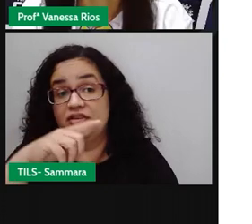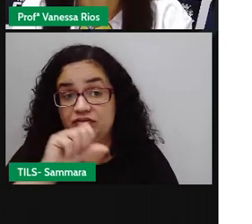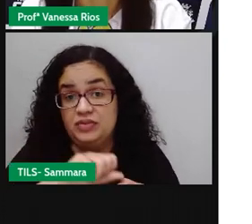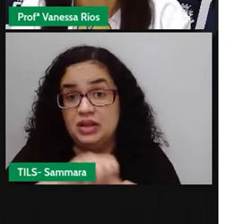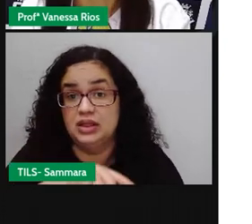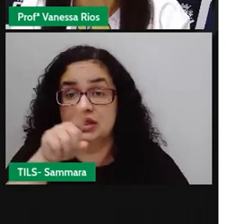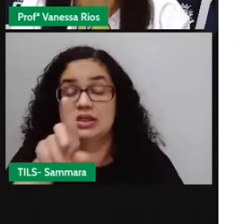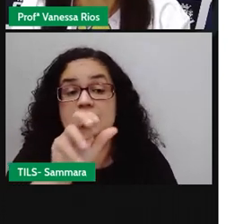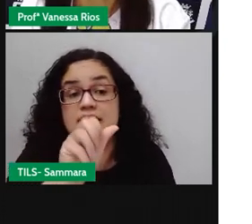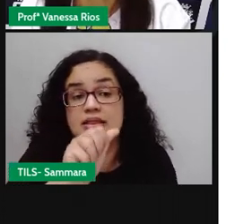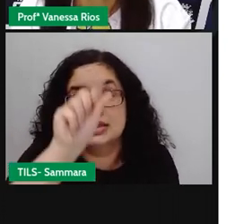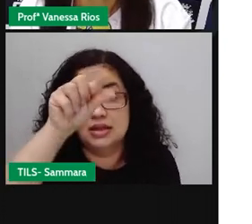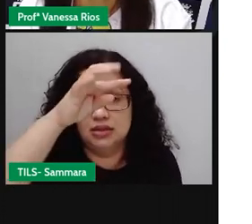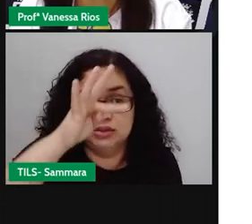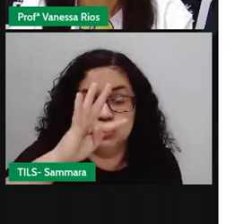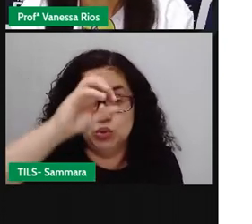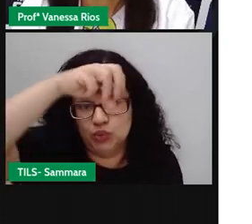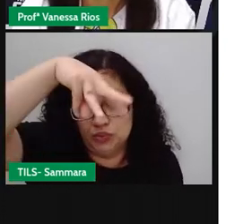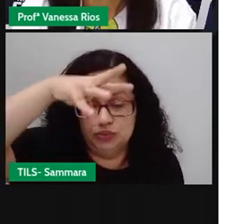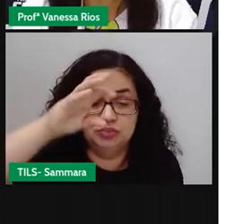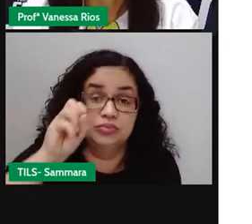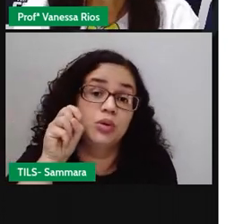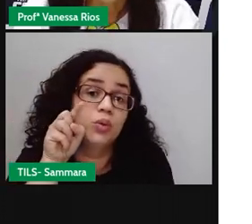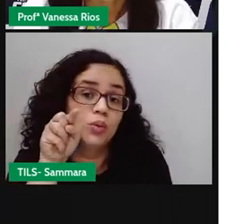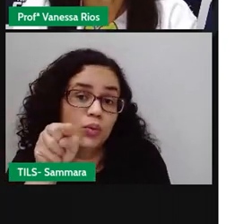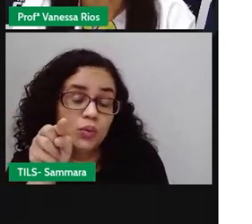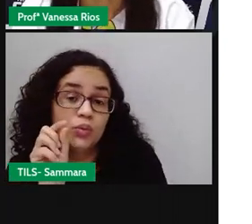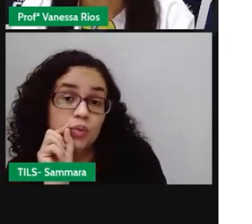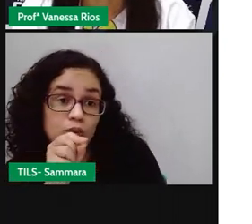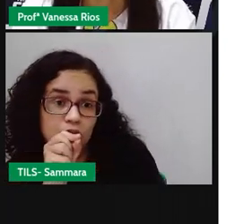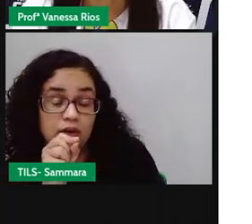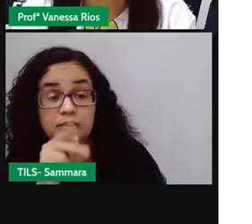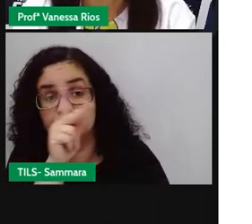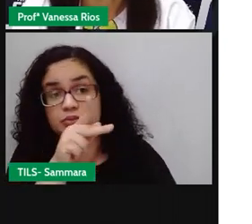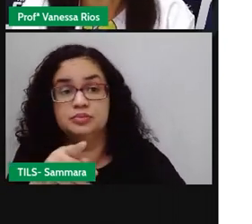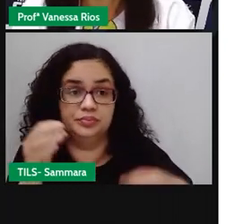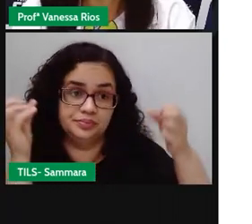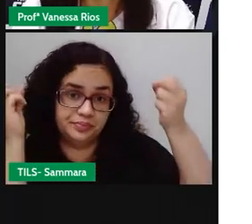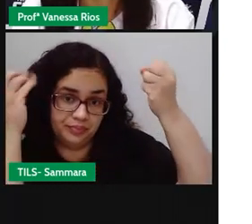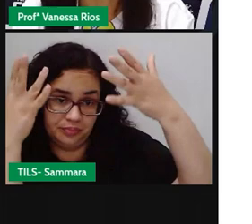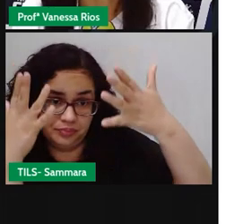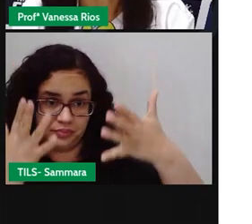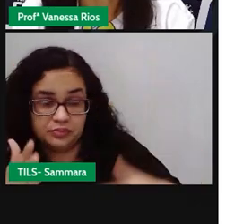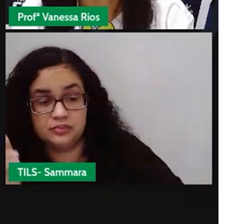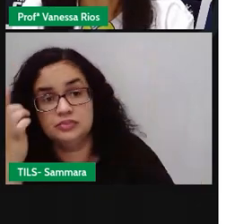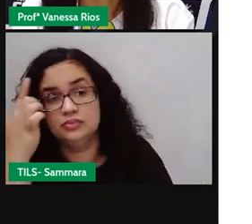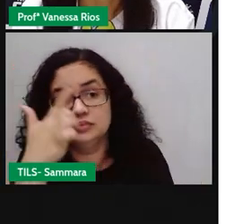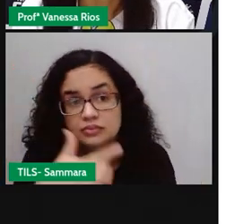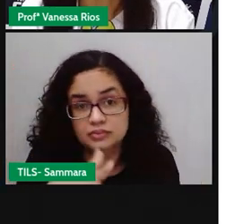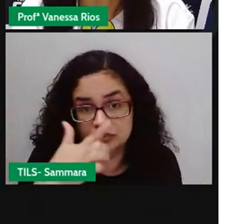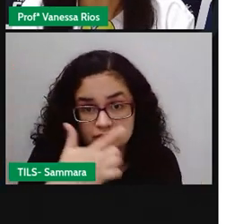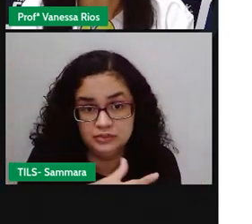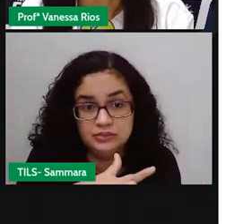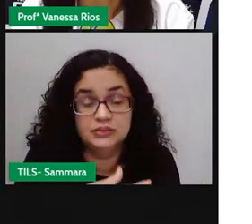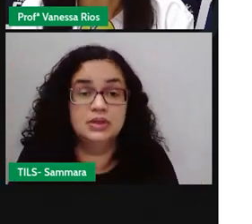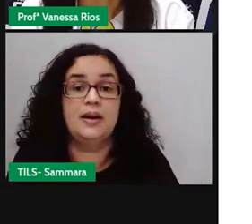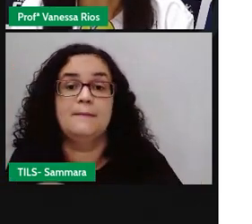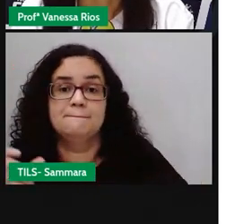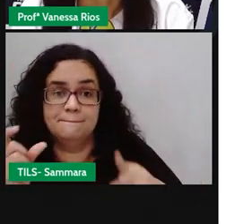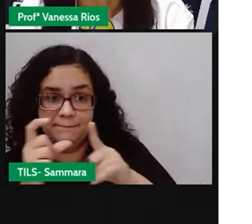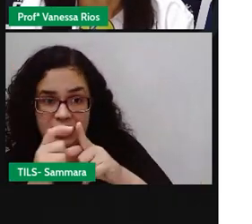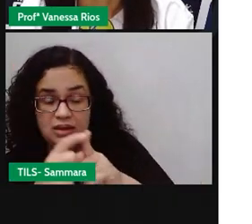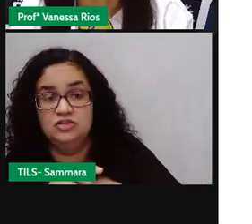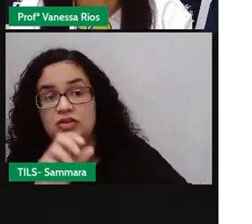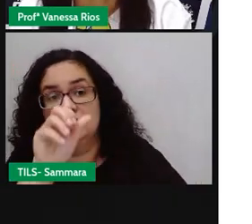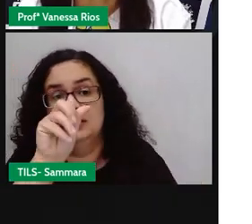compostos por átomos. E o que é átomo? A Pro já explicou, mas vai falar aqui novamente, né? A palavra